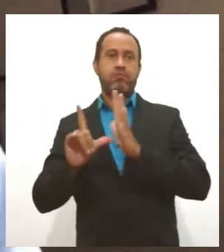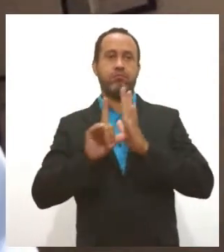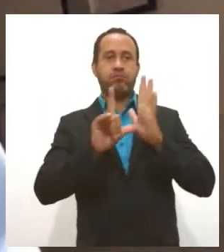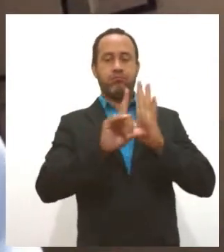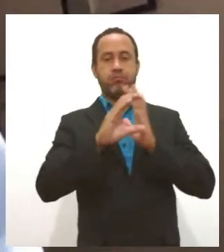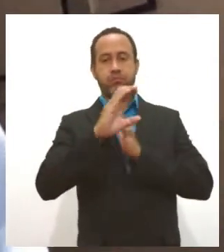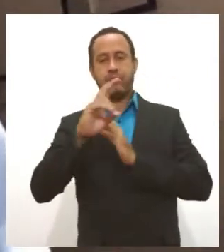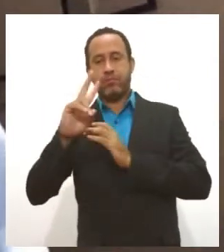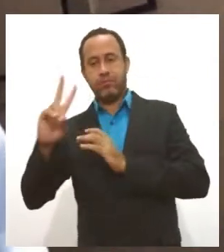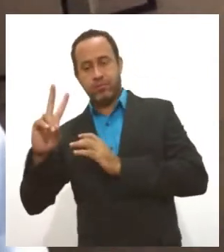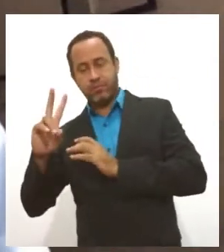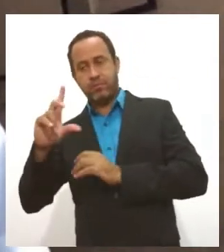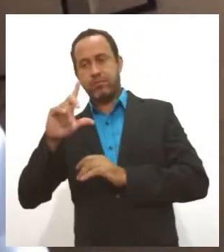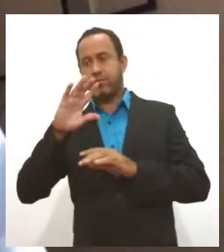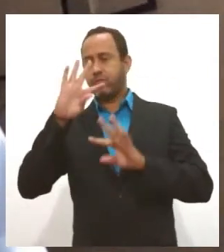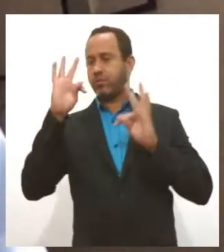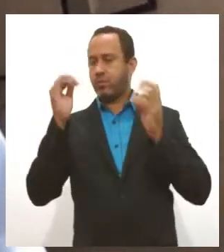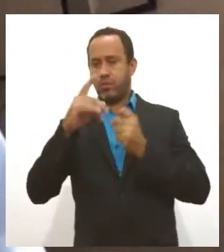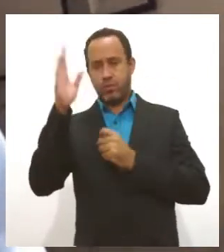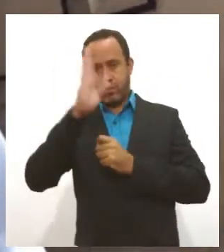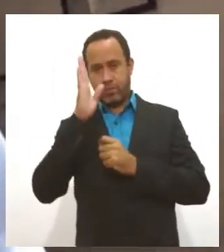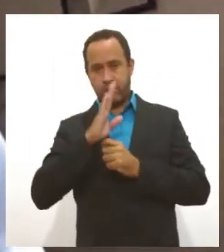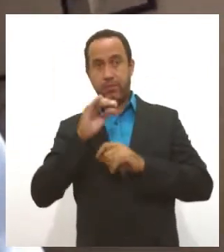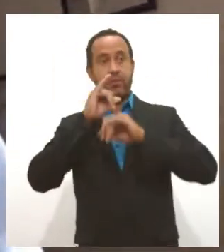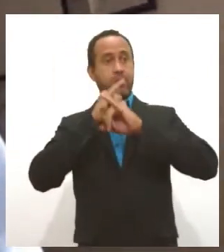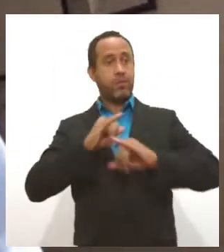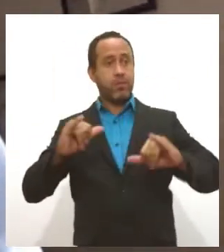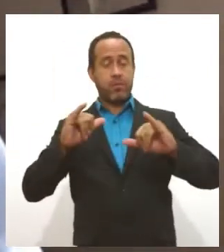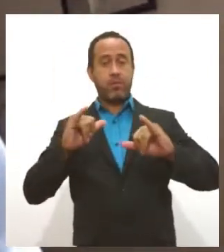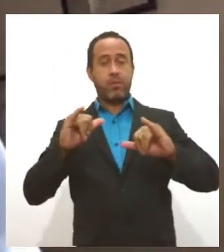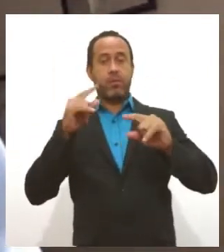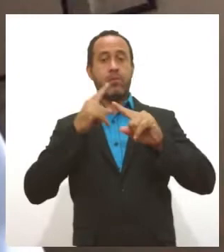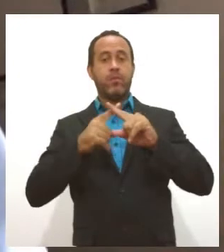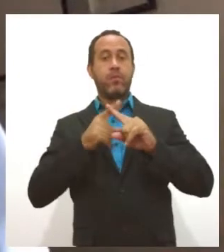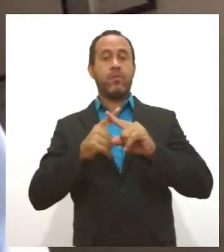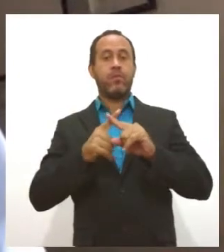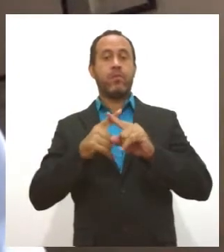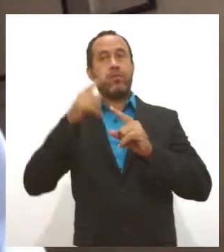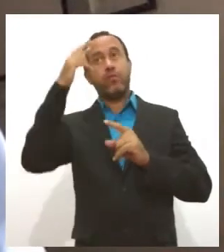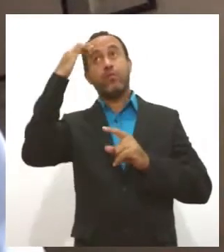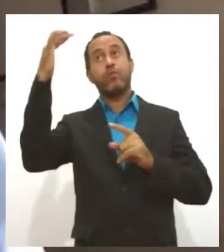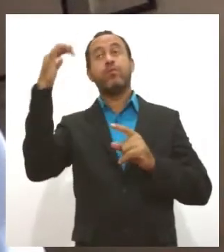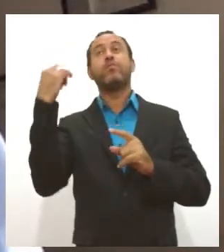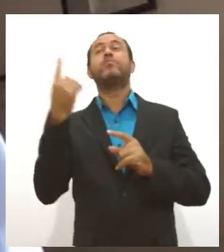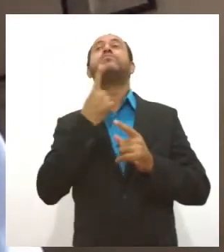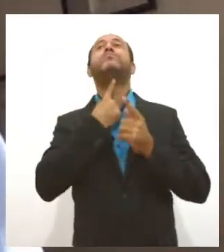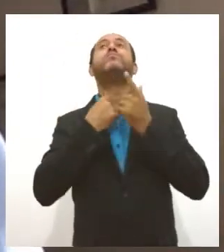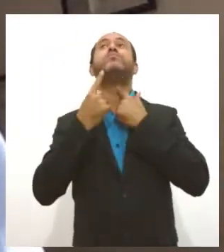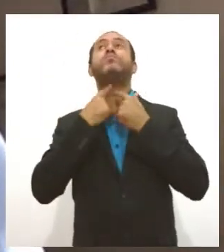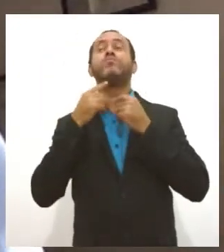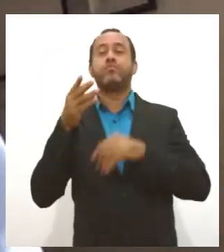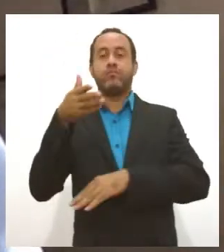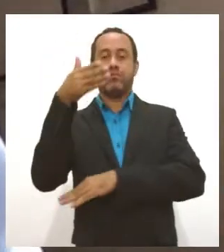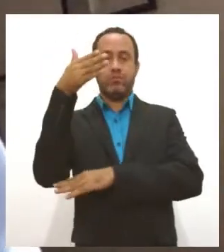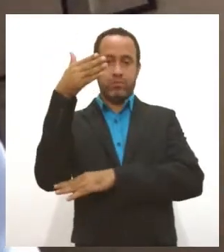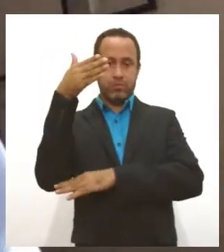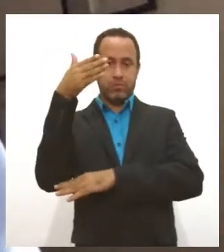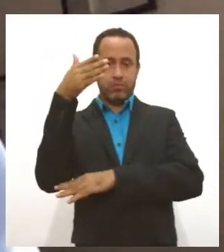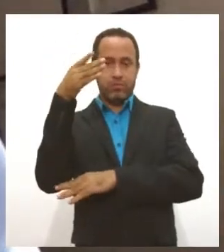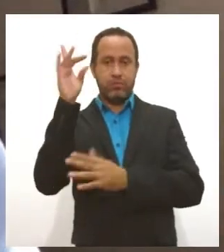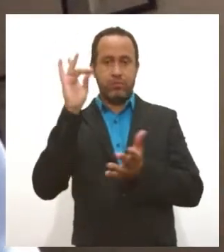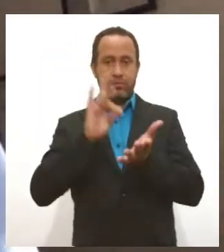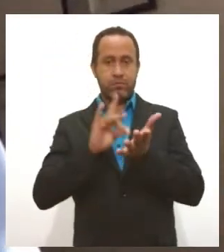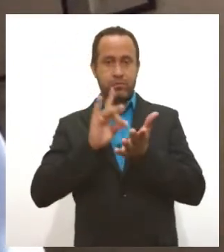CVC em todo o Brasil. Então, a notícia boa, porque sempre foi um sonho nosso, dos hoteleiros, né, tá realmente